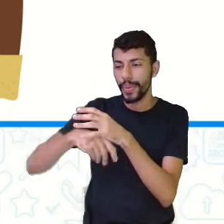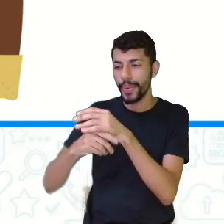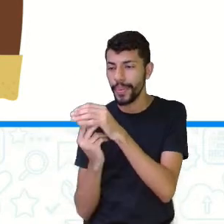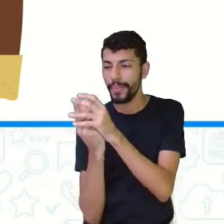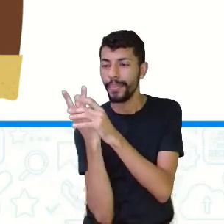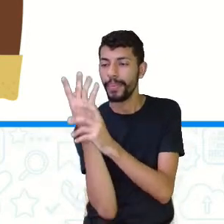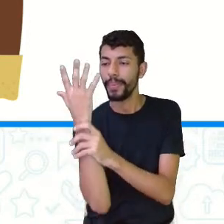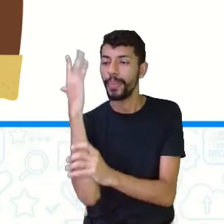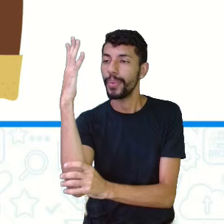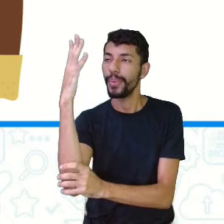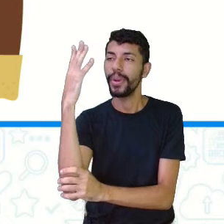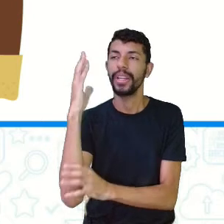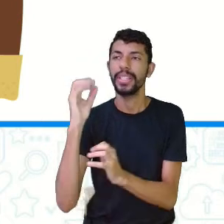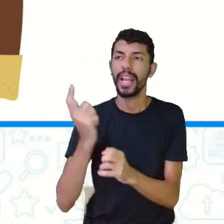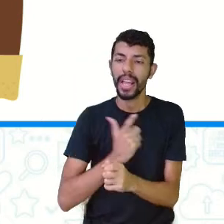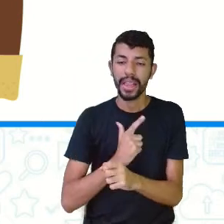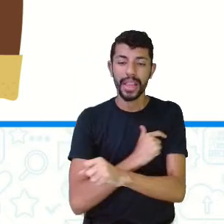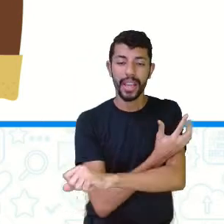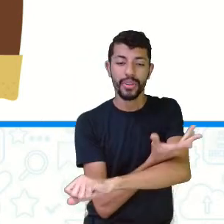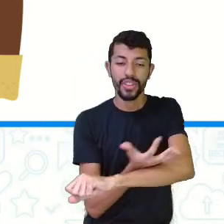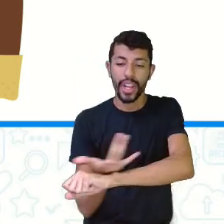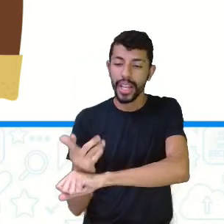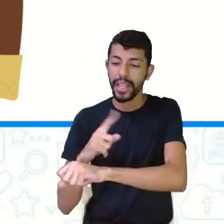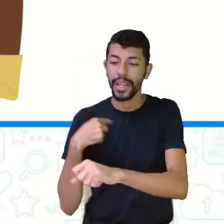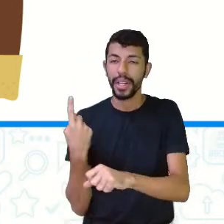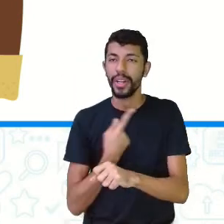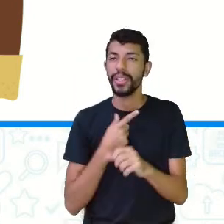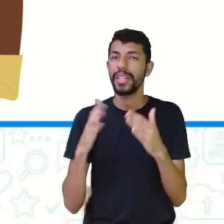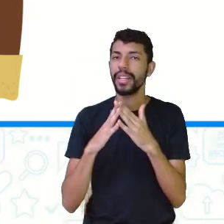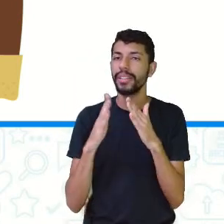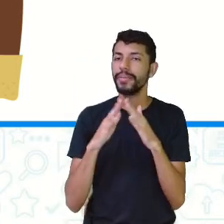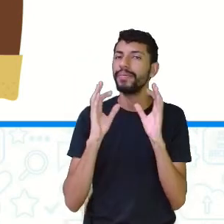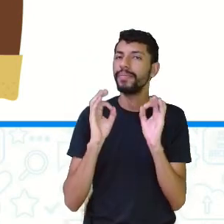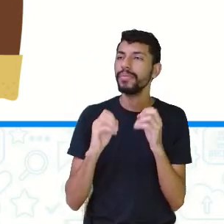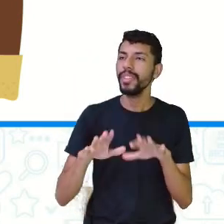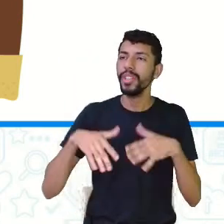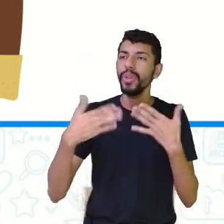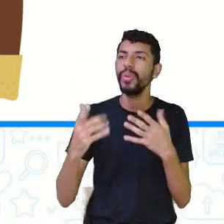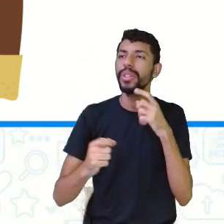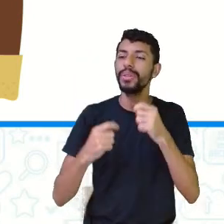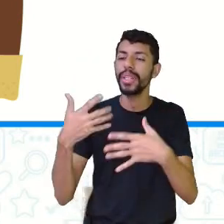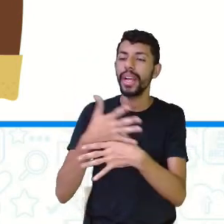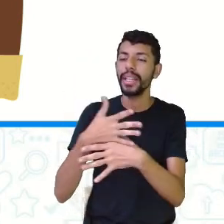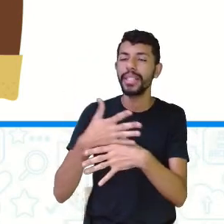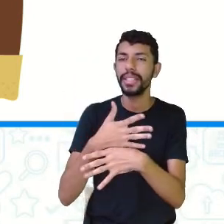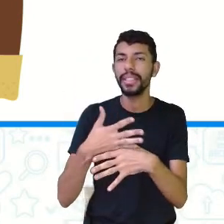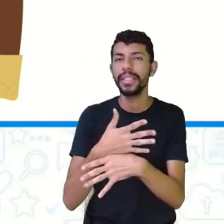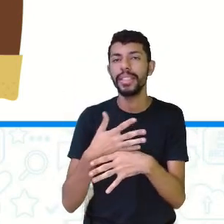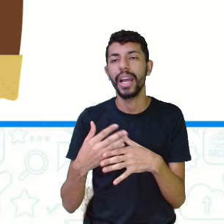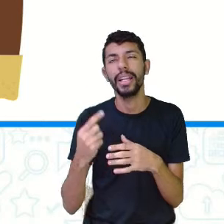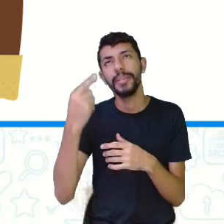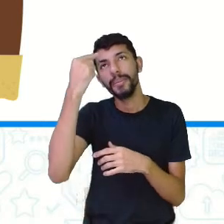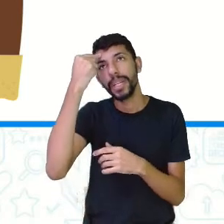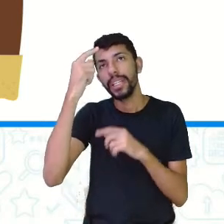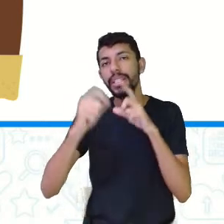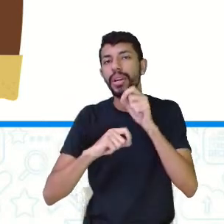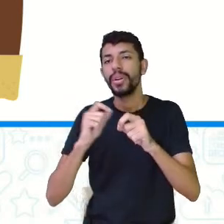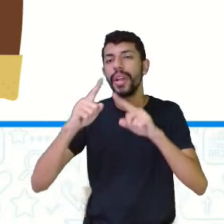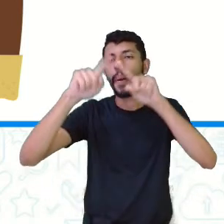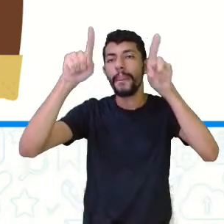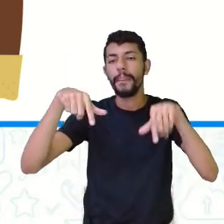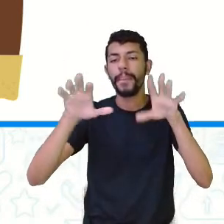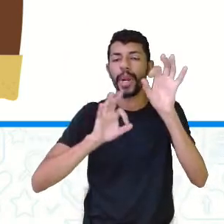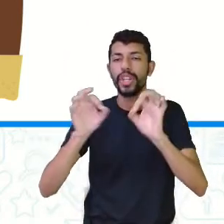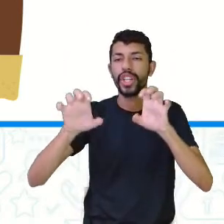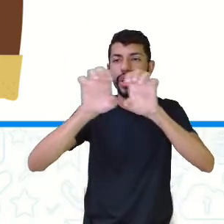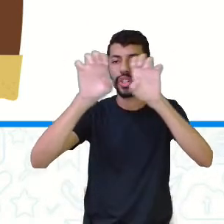árvore, ter um jardim da nossa casa, quando a cidade em si pensa em projetos